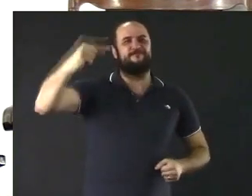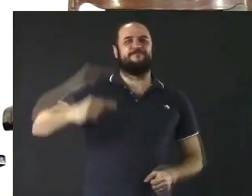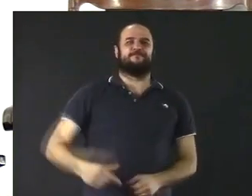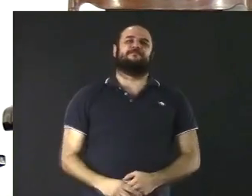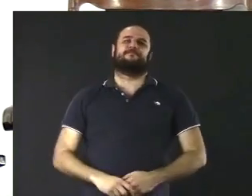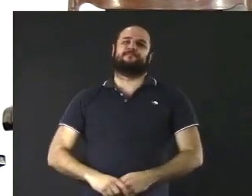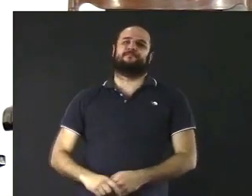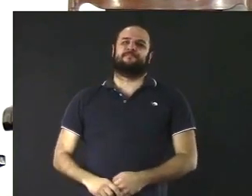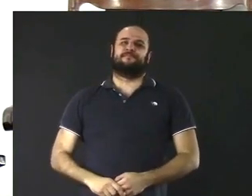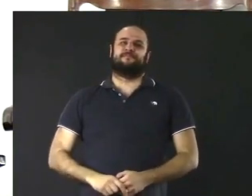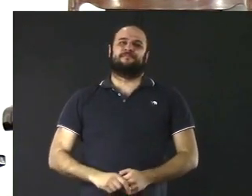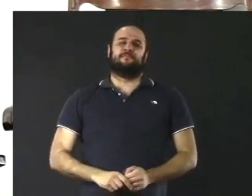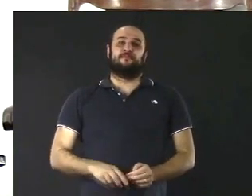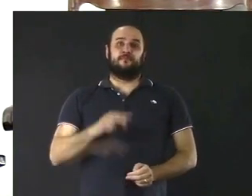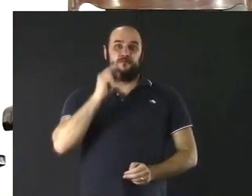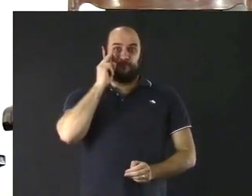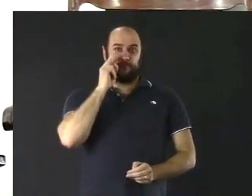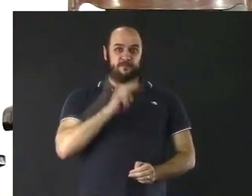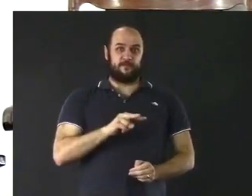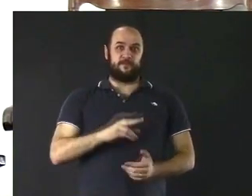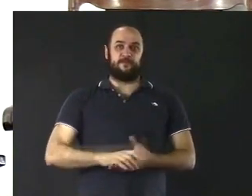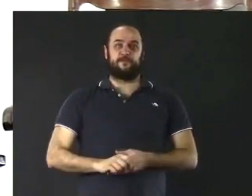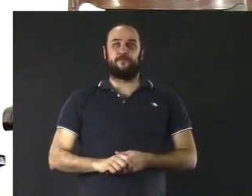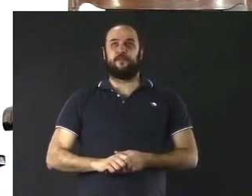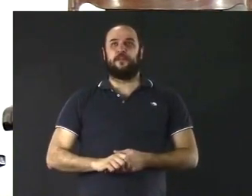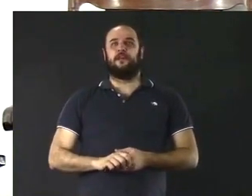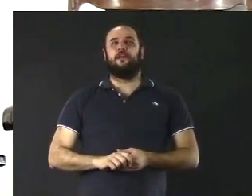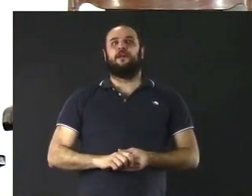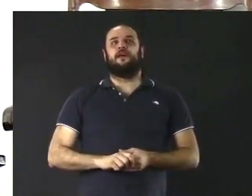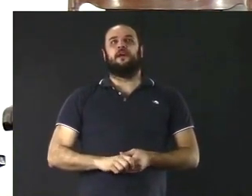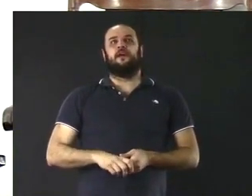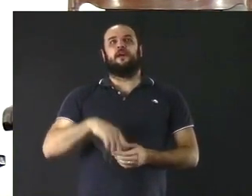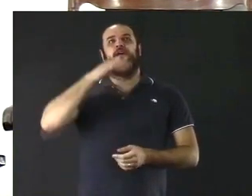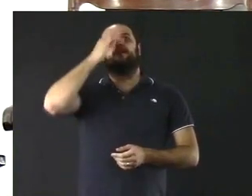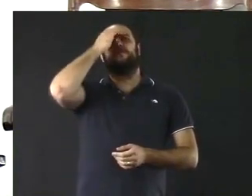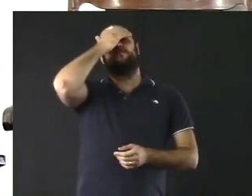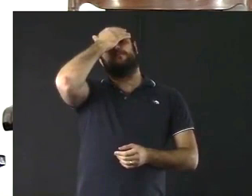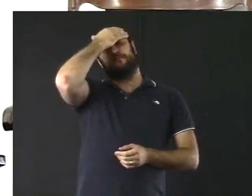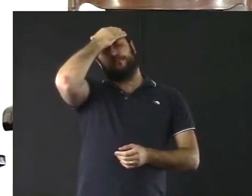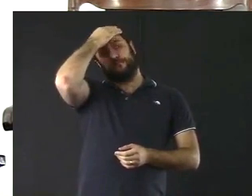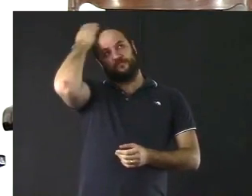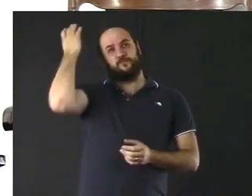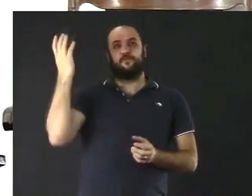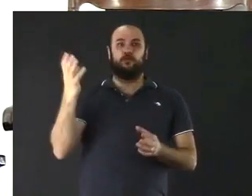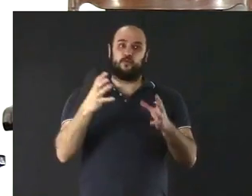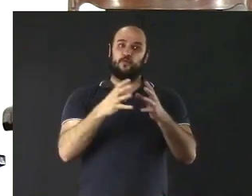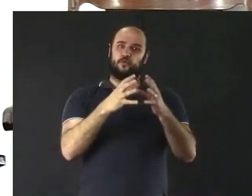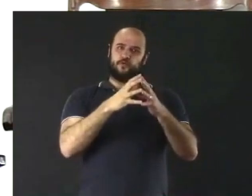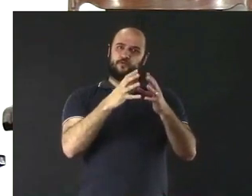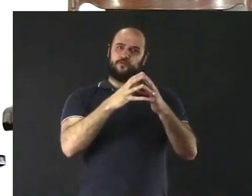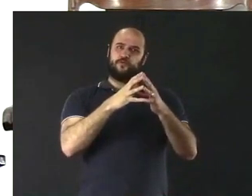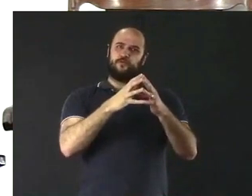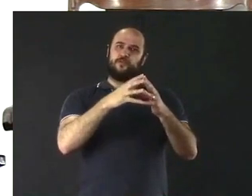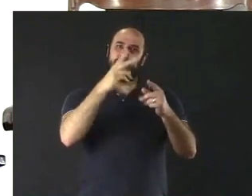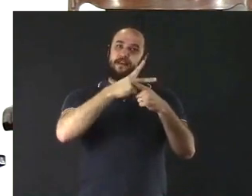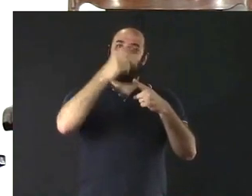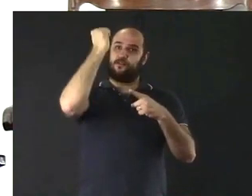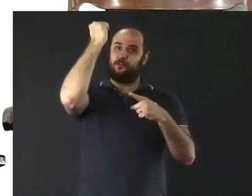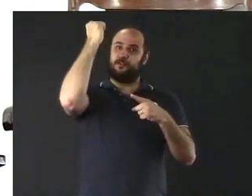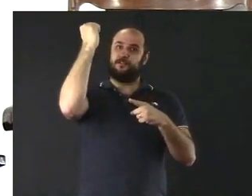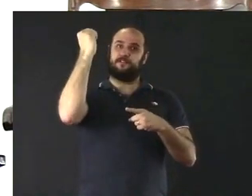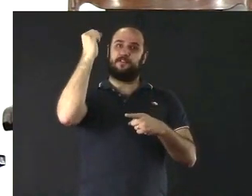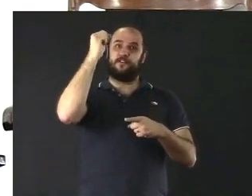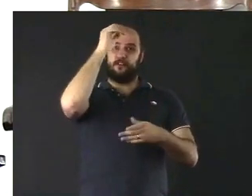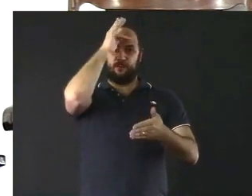E veja que interessante, queridos, esses heróis da fé não puderam ver